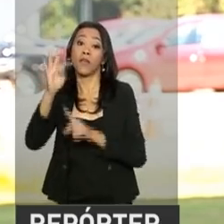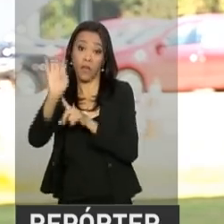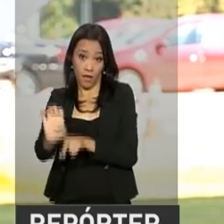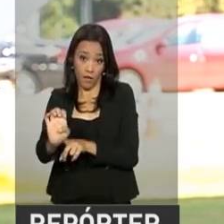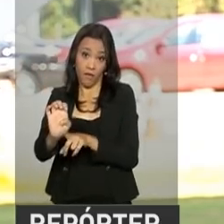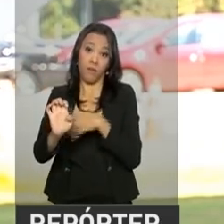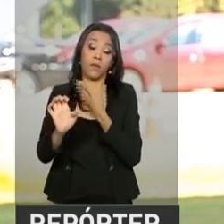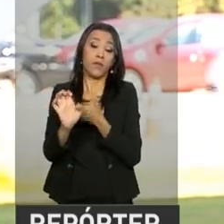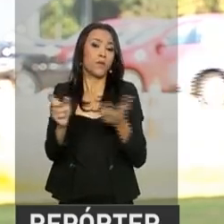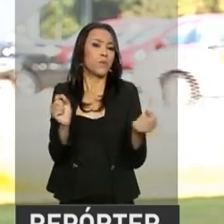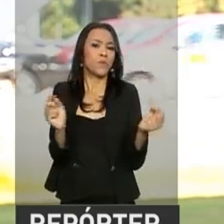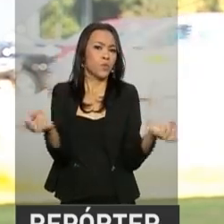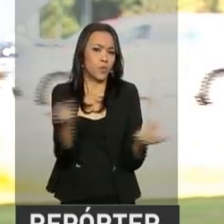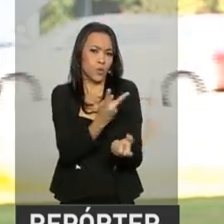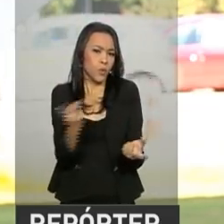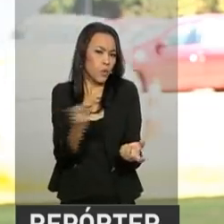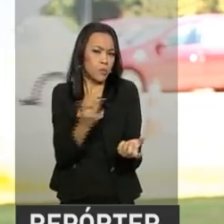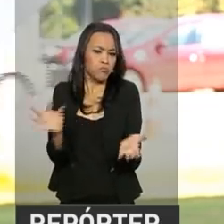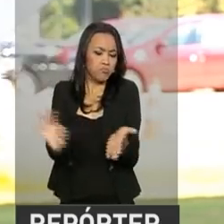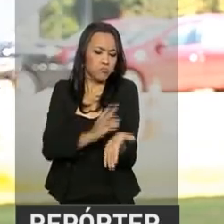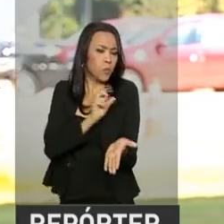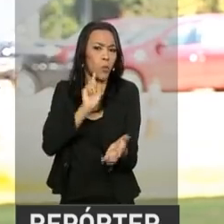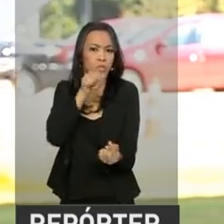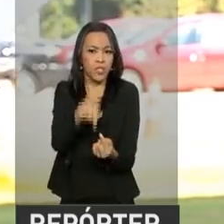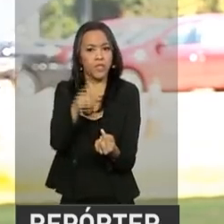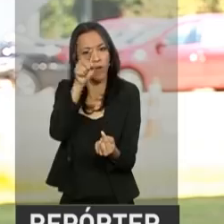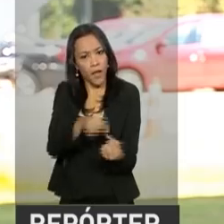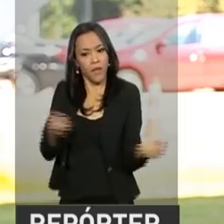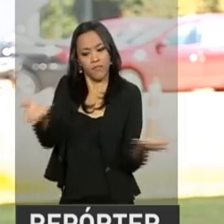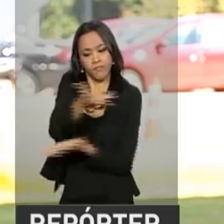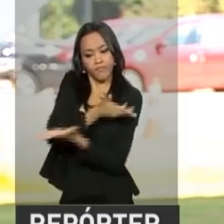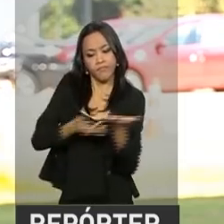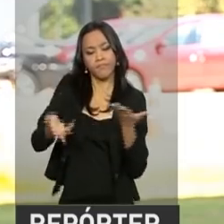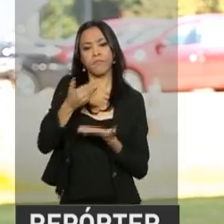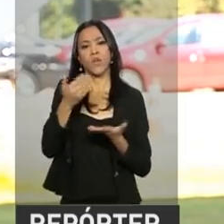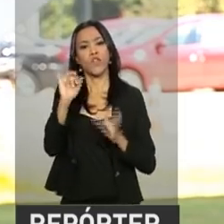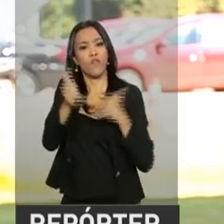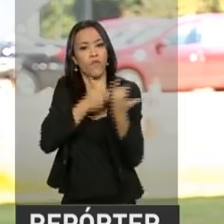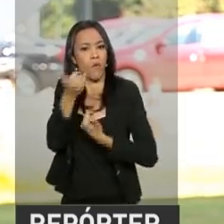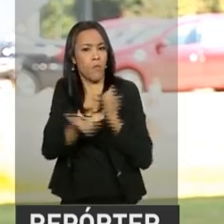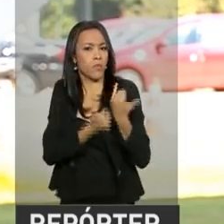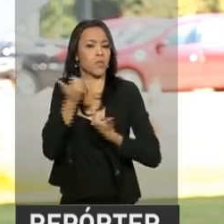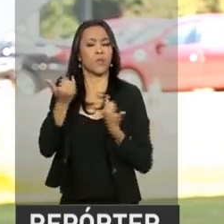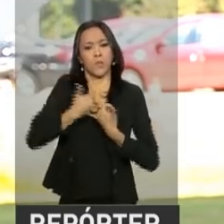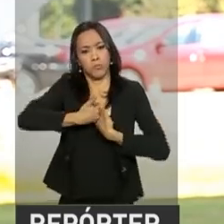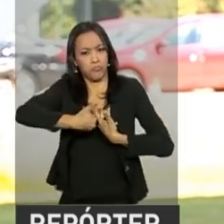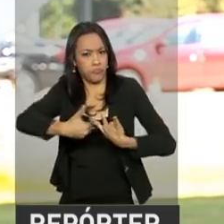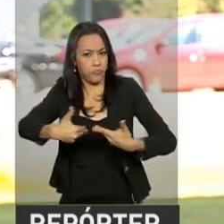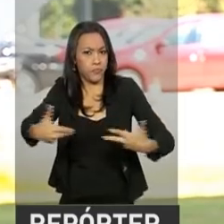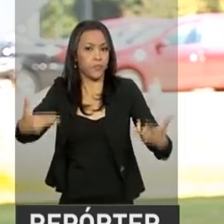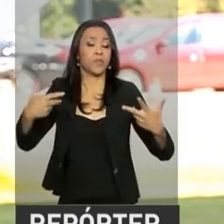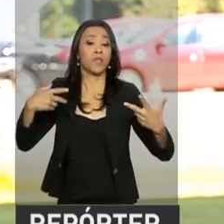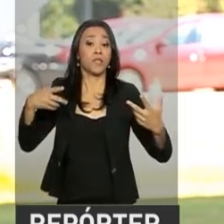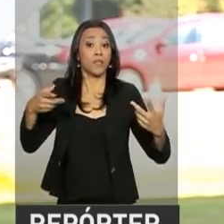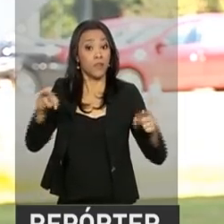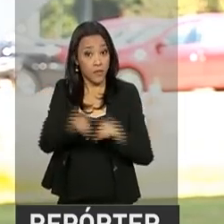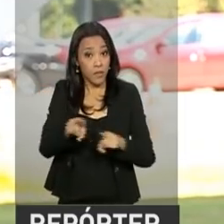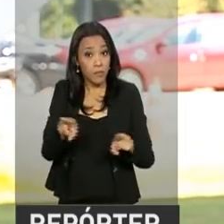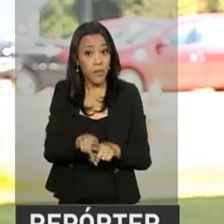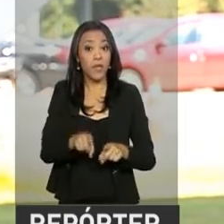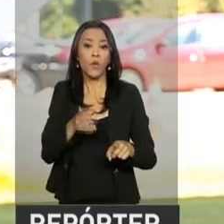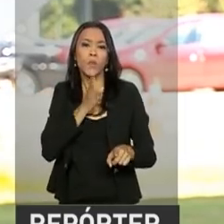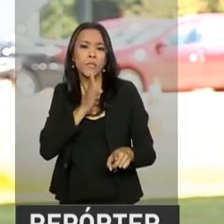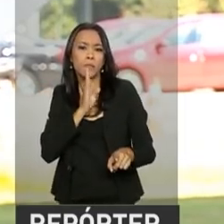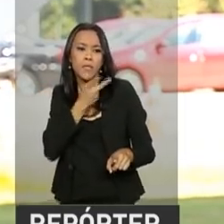o TSE. A iniciativa é para promover a integração, consulta ou disponibilização de dados e também o compartilhamento